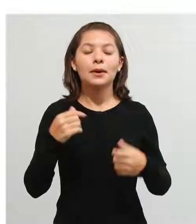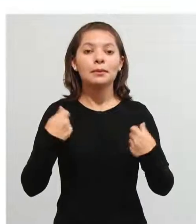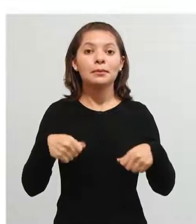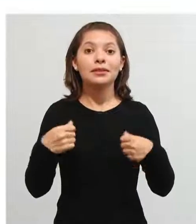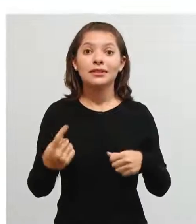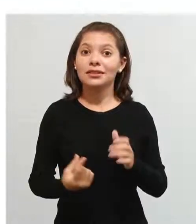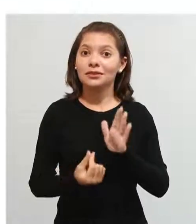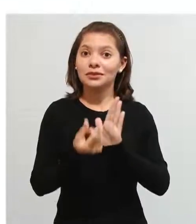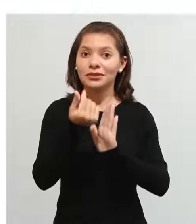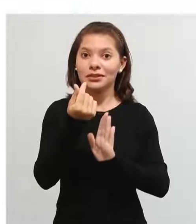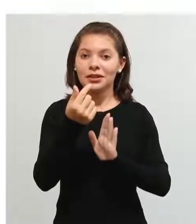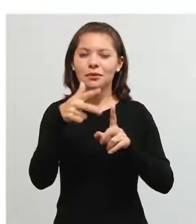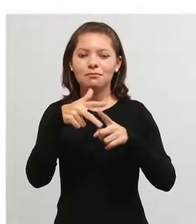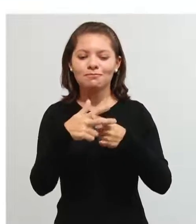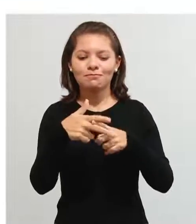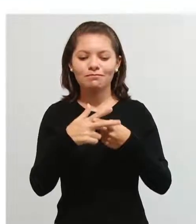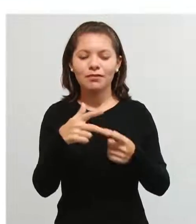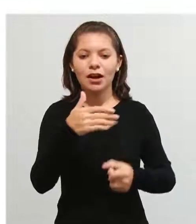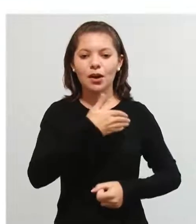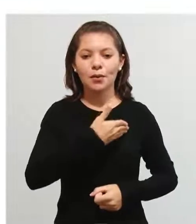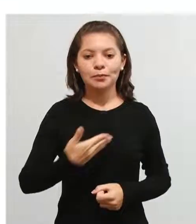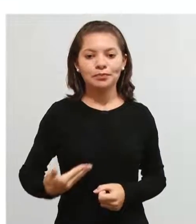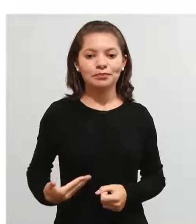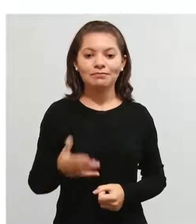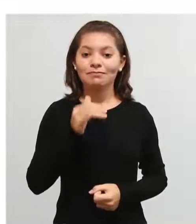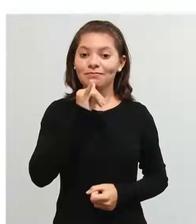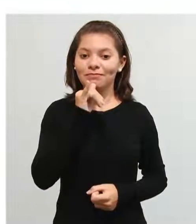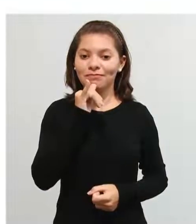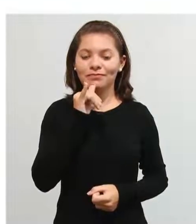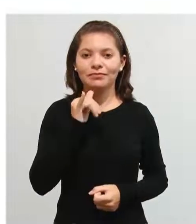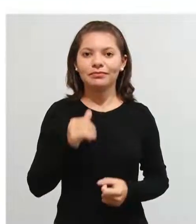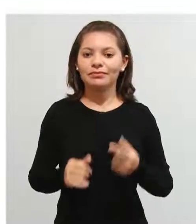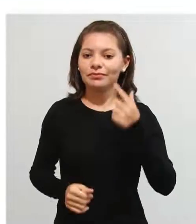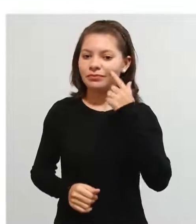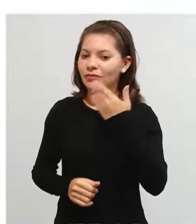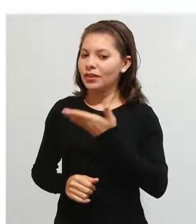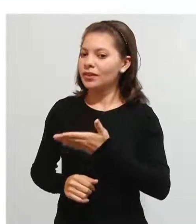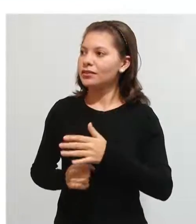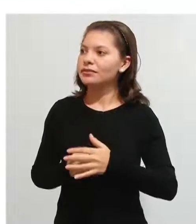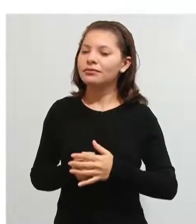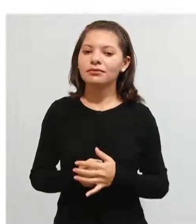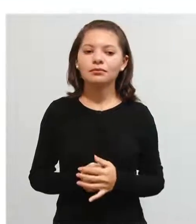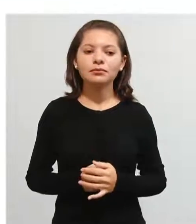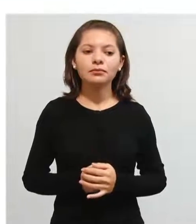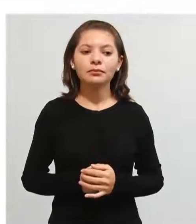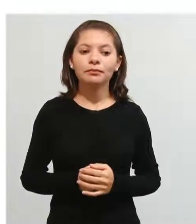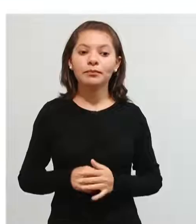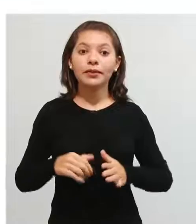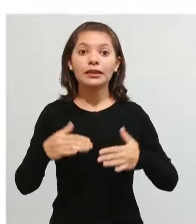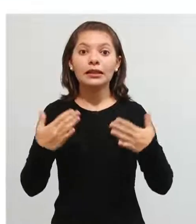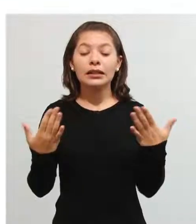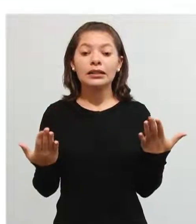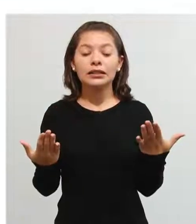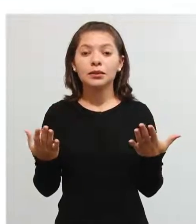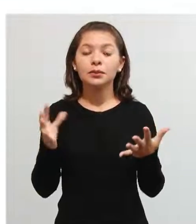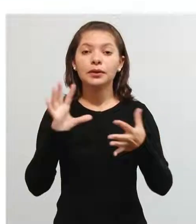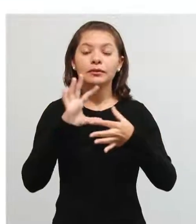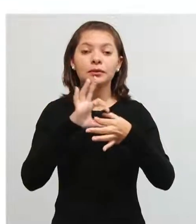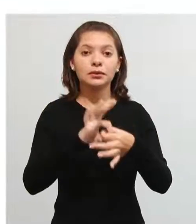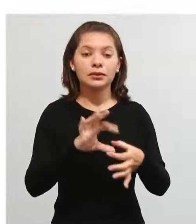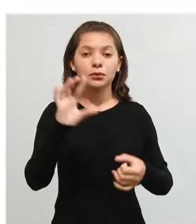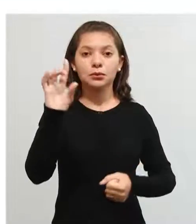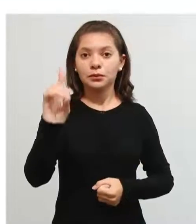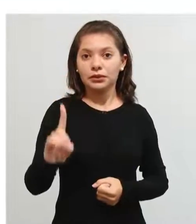coisa pública dentro desses exemplos que eu acabei de citar. Nesse sentido, a vinculação com o